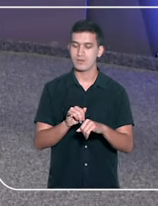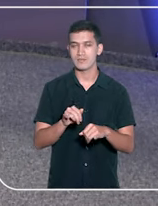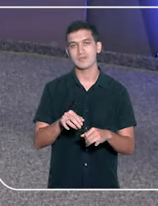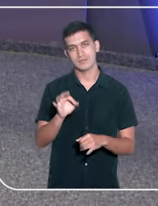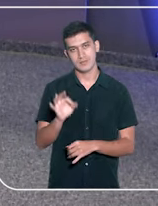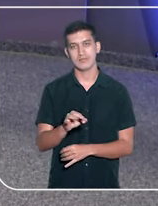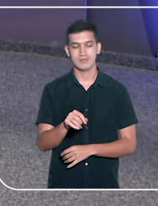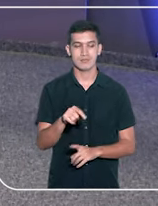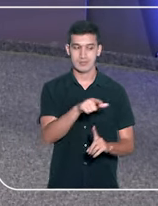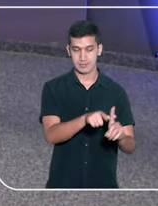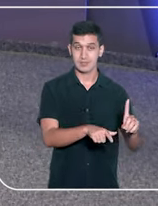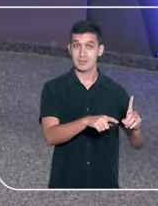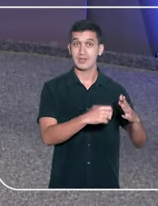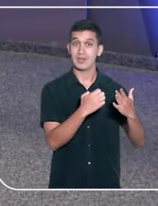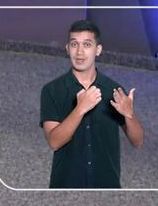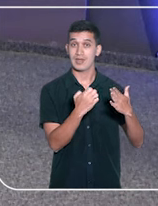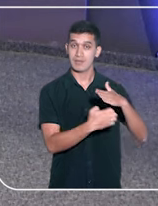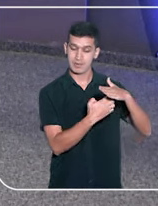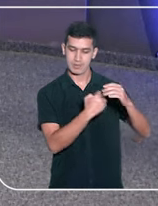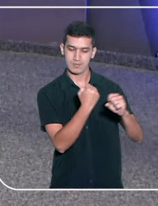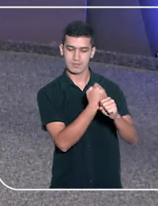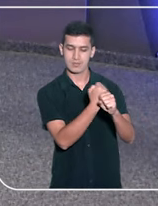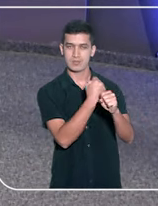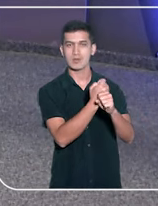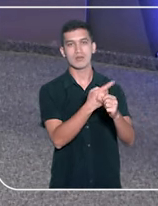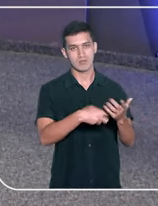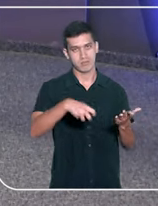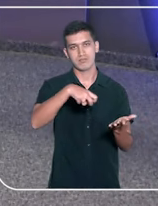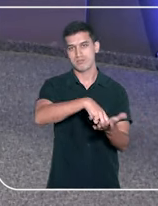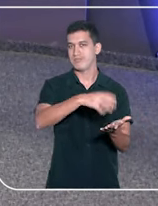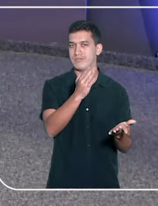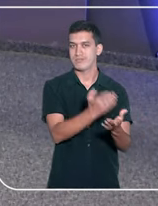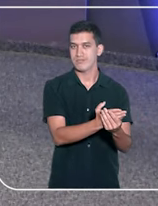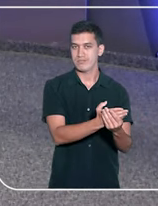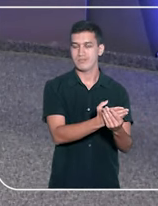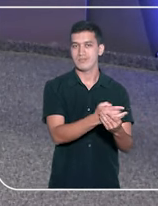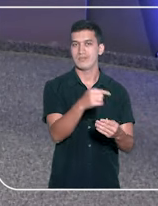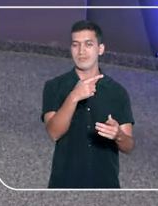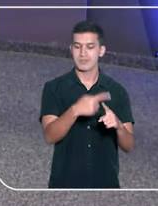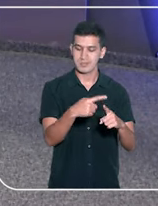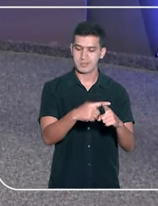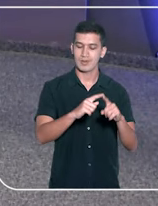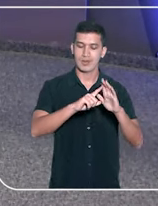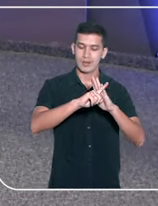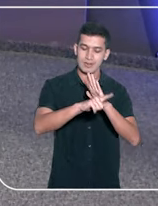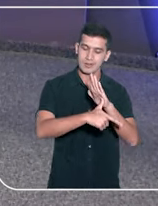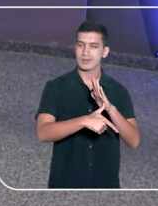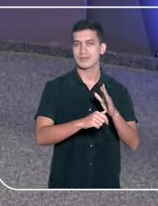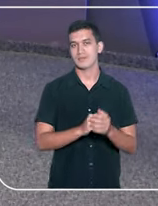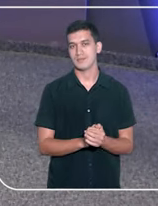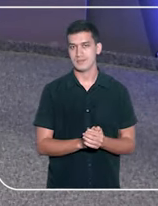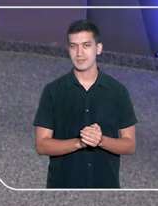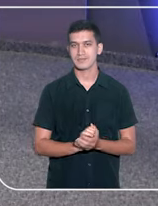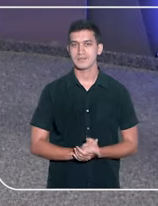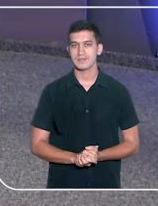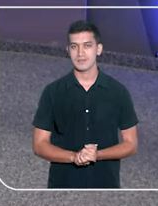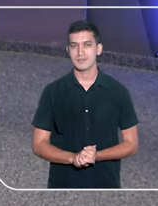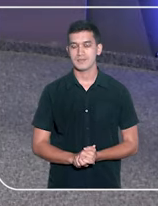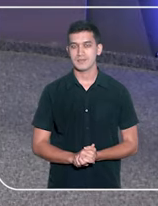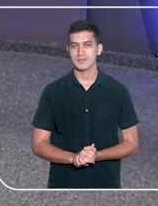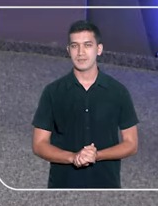a condenação da terra Cap por atraso em obras no setor Noroeste em Brasília a reportagem é de